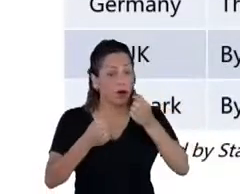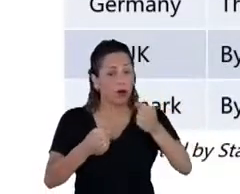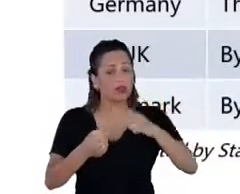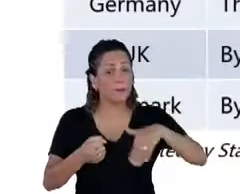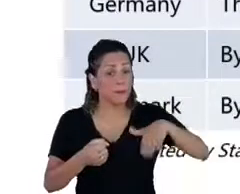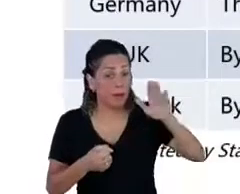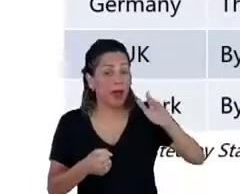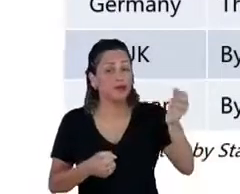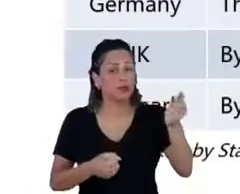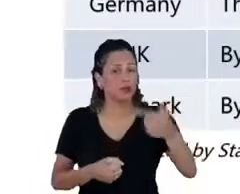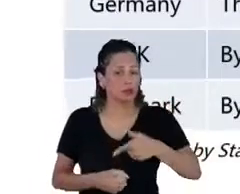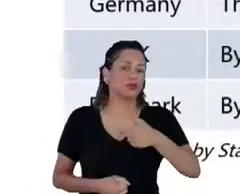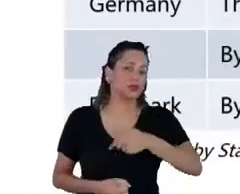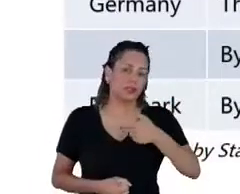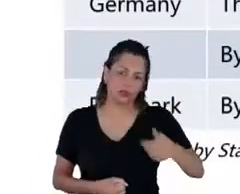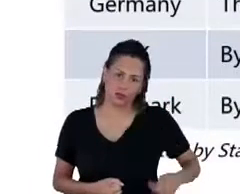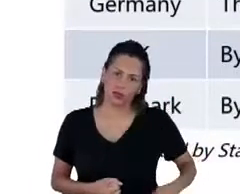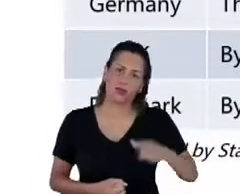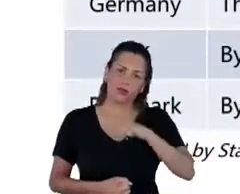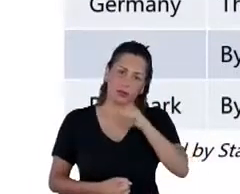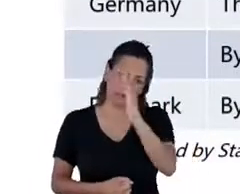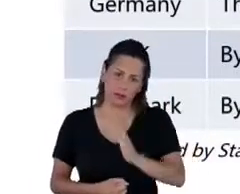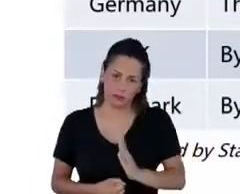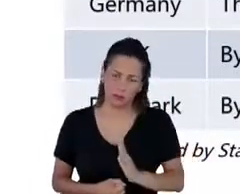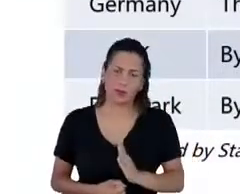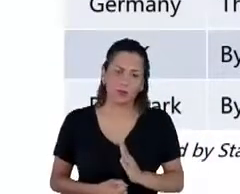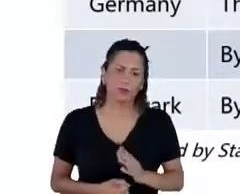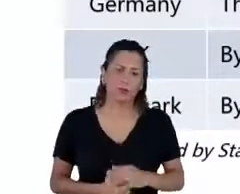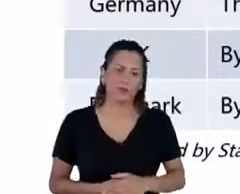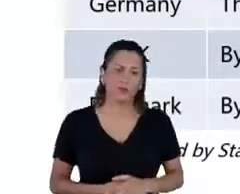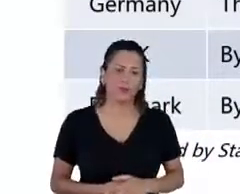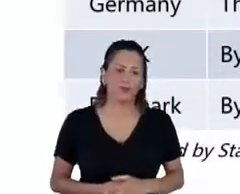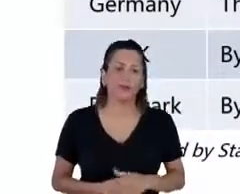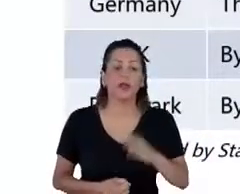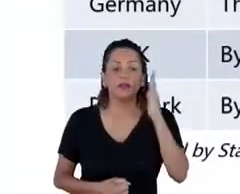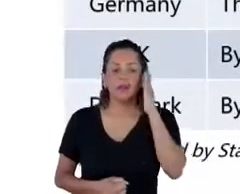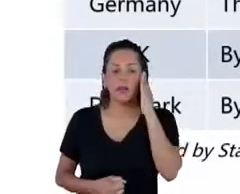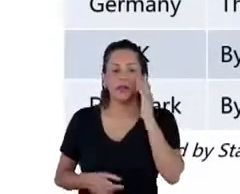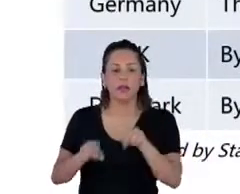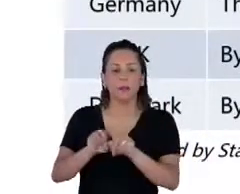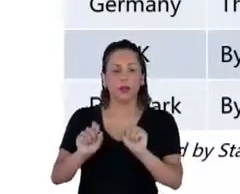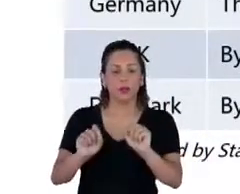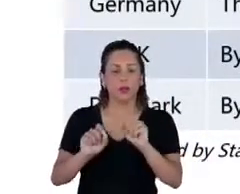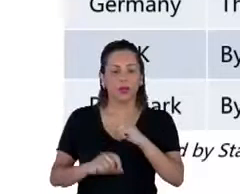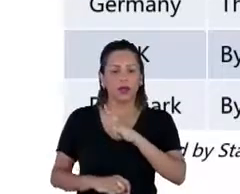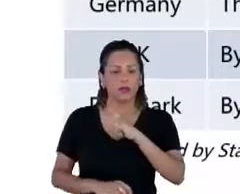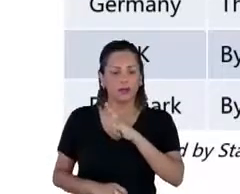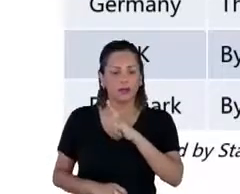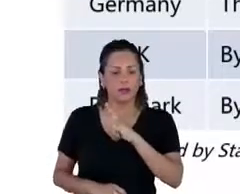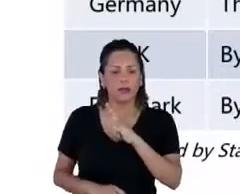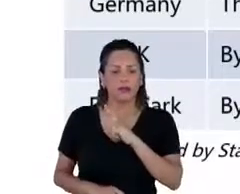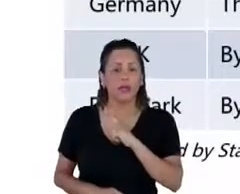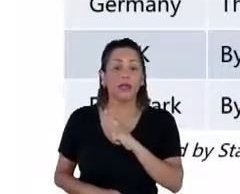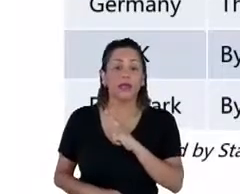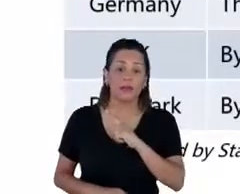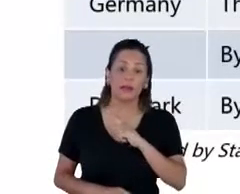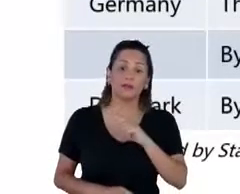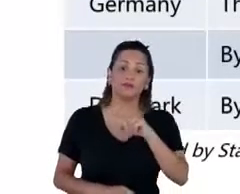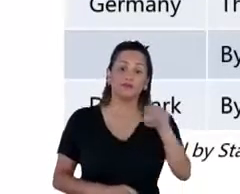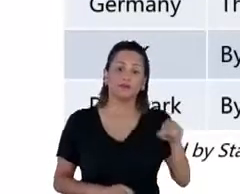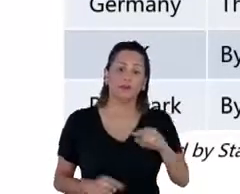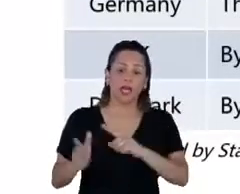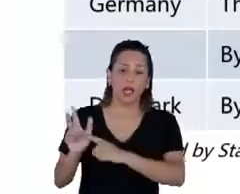China. E eu sei que o parque eólico do Brasil pode chegar até 50% da